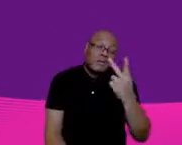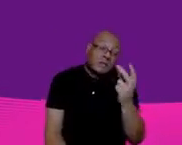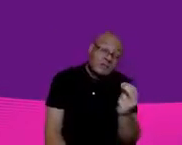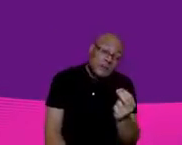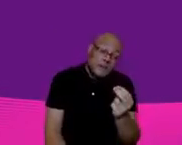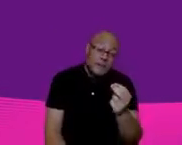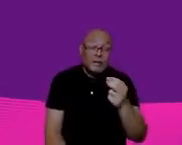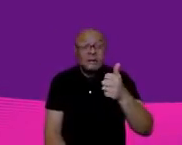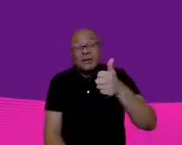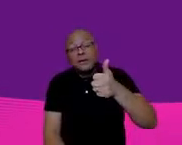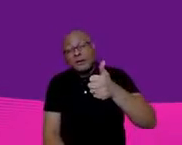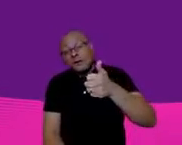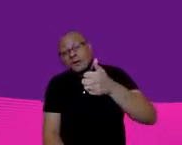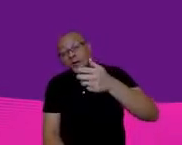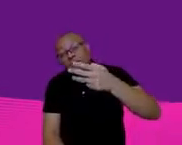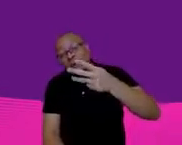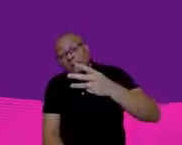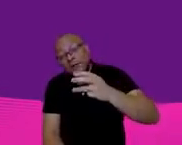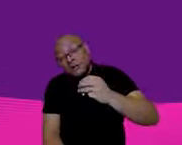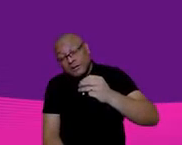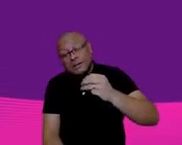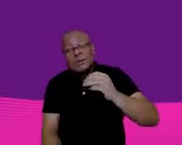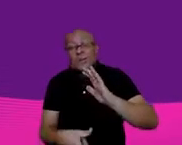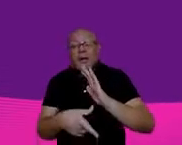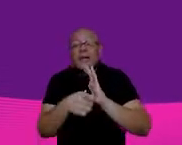tipo de pensamento ou impacto.